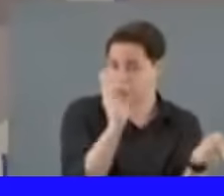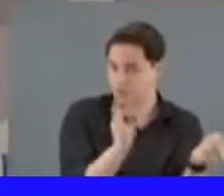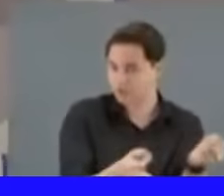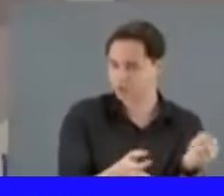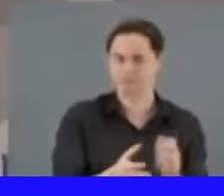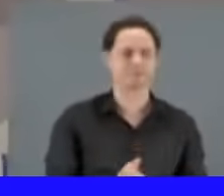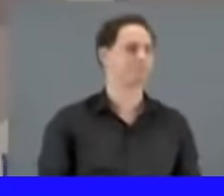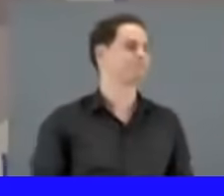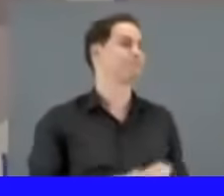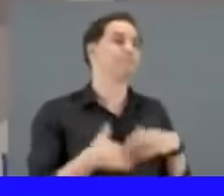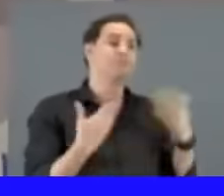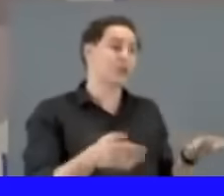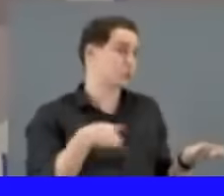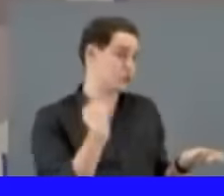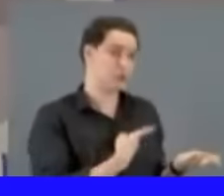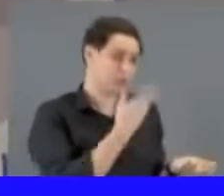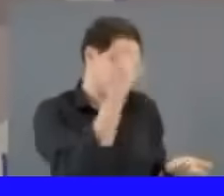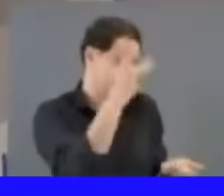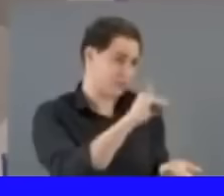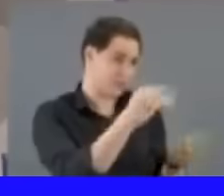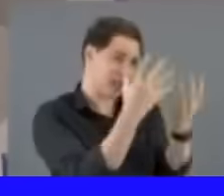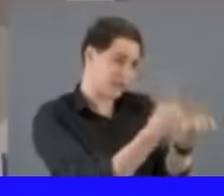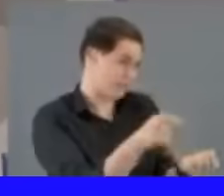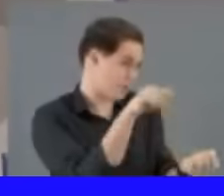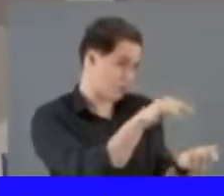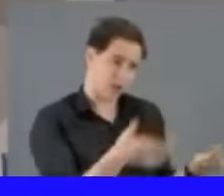não temos condições de saber se foi recebido. Foi